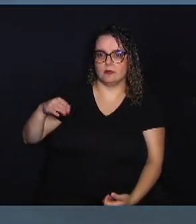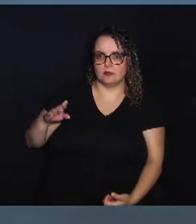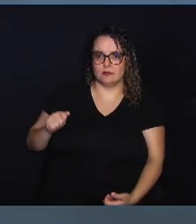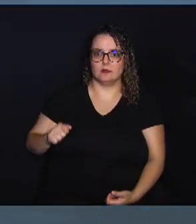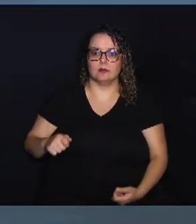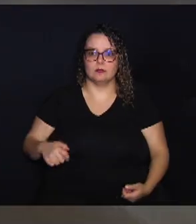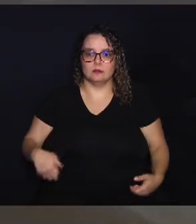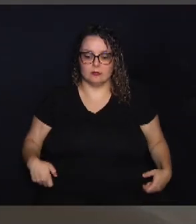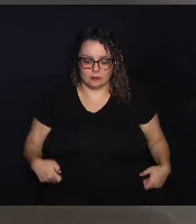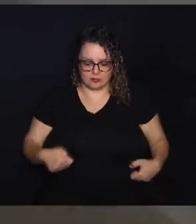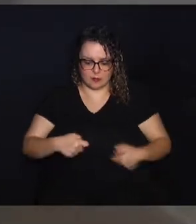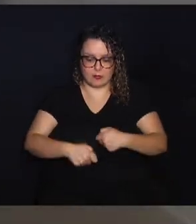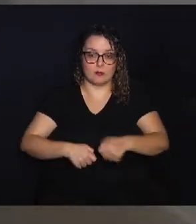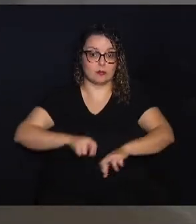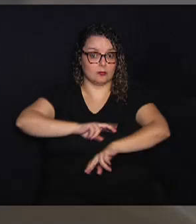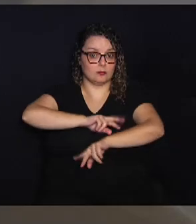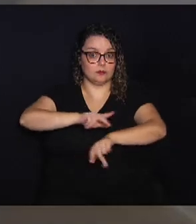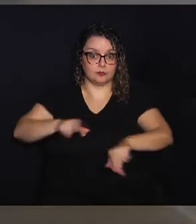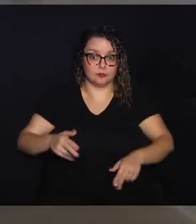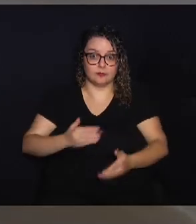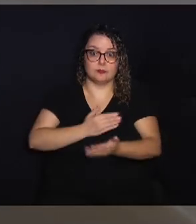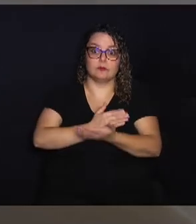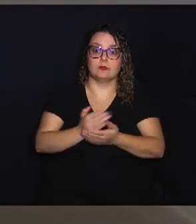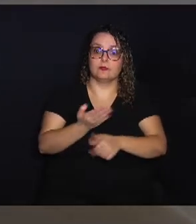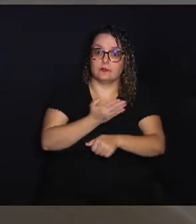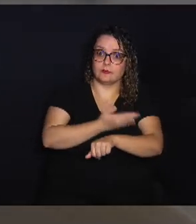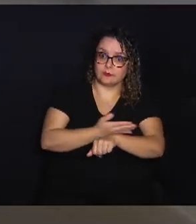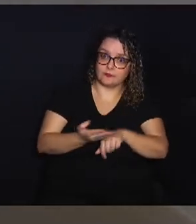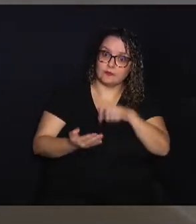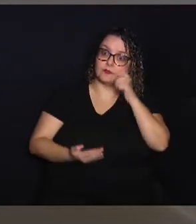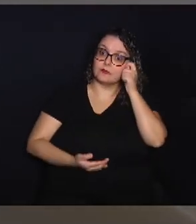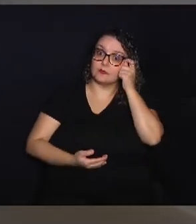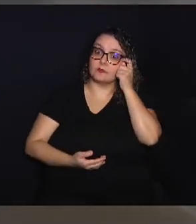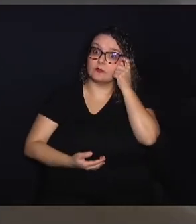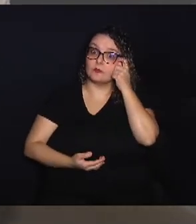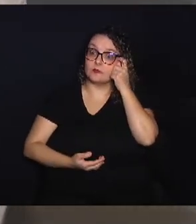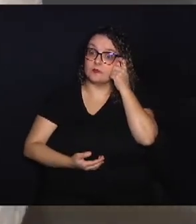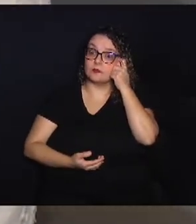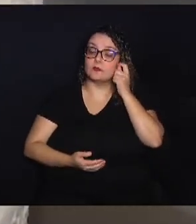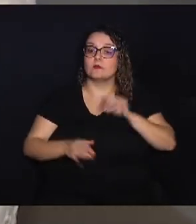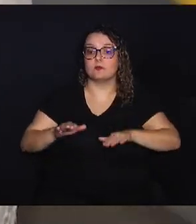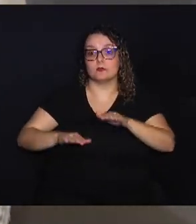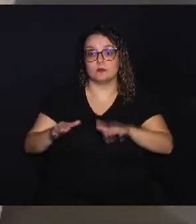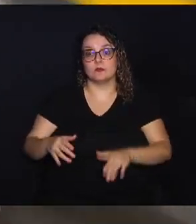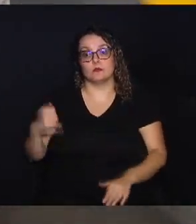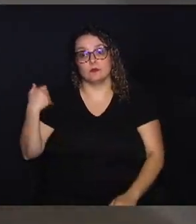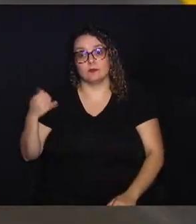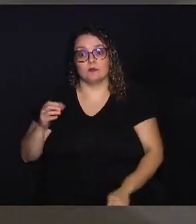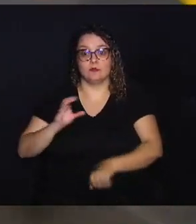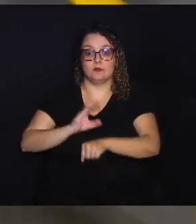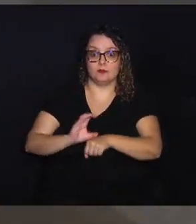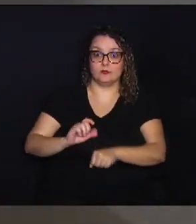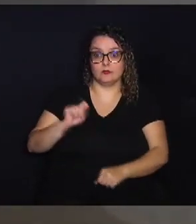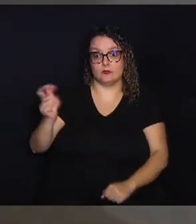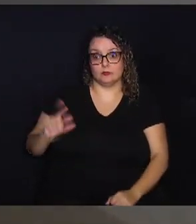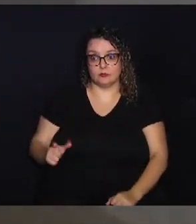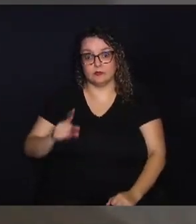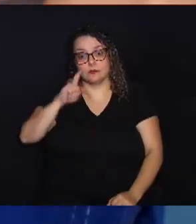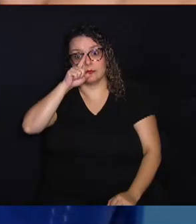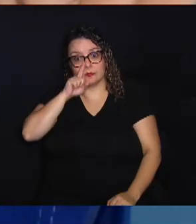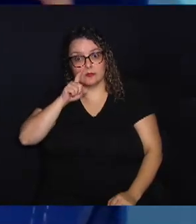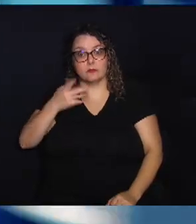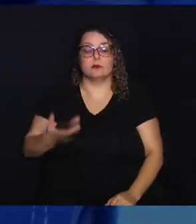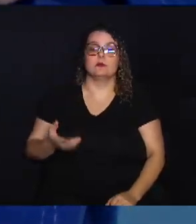são muitas, mas a gente começa com a branca, dependendo da idade a gente passa na cinza, azul, amarela,